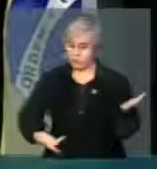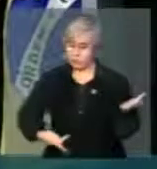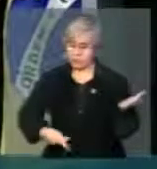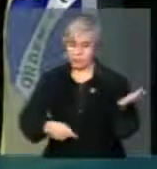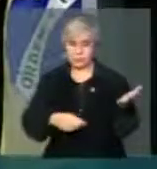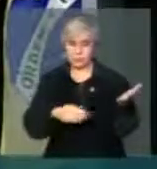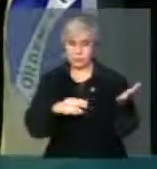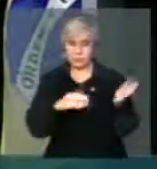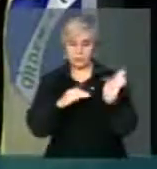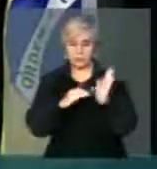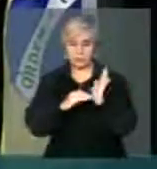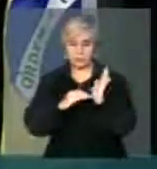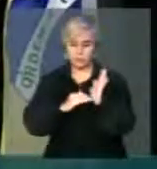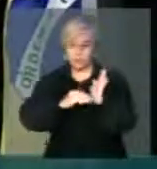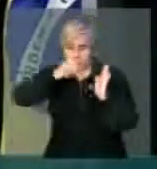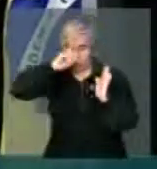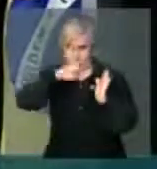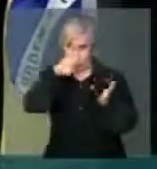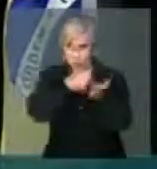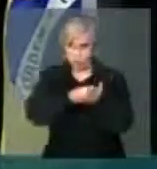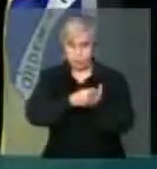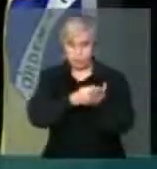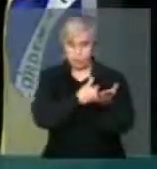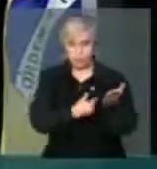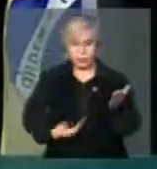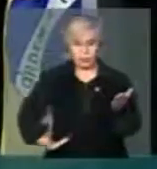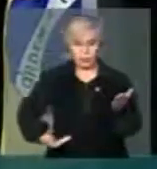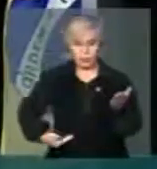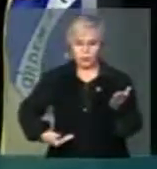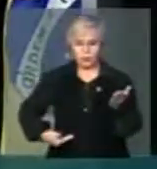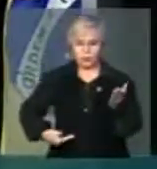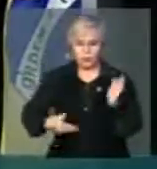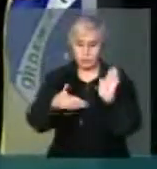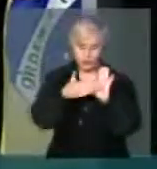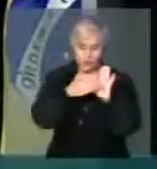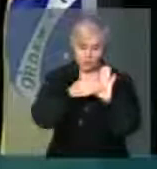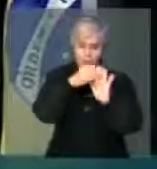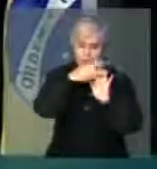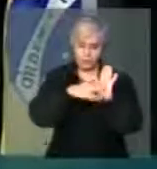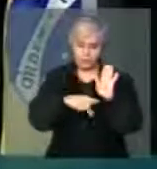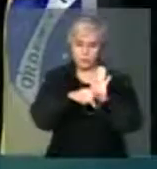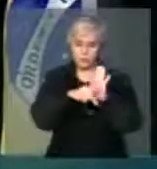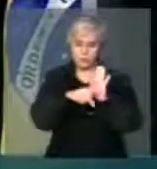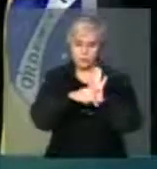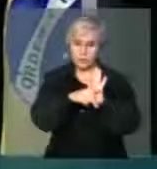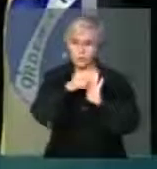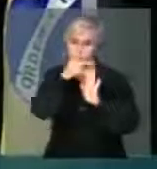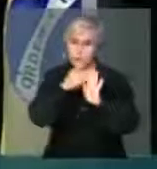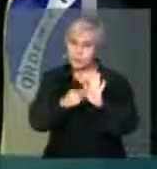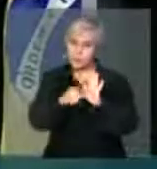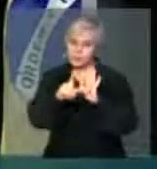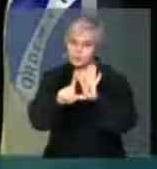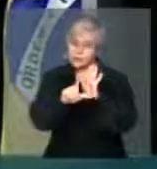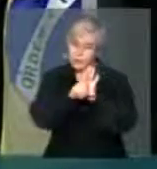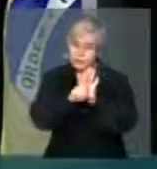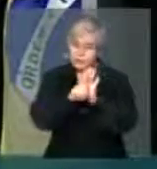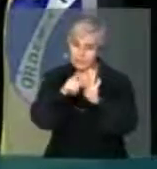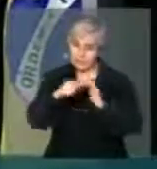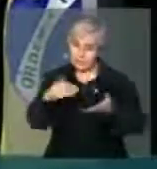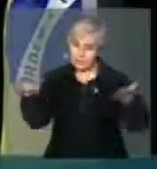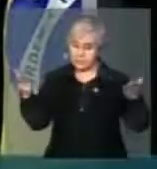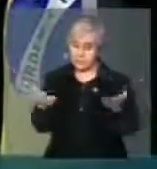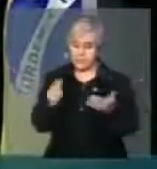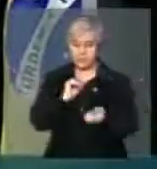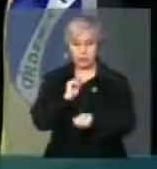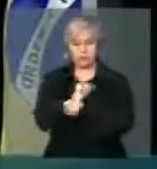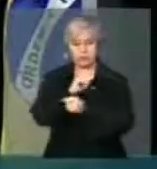portanto, obrigou ao governo submeter esta medida ao rito de um projeto de lei que está agora para